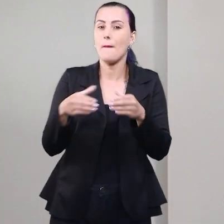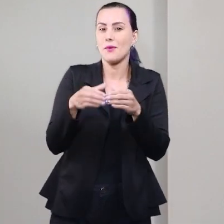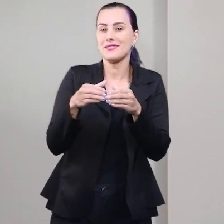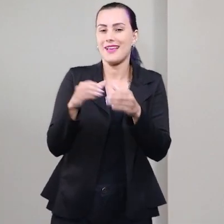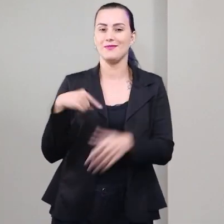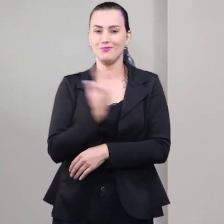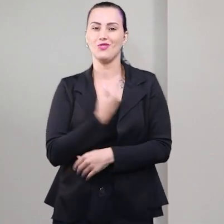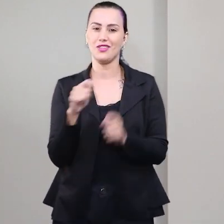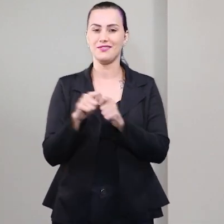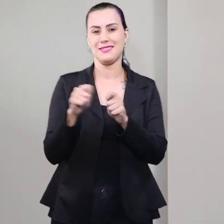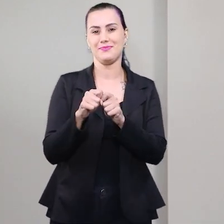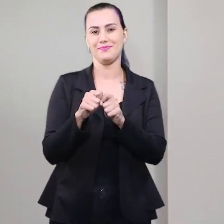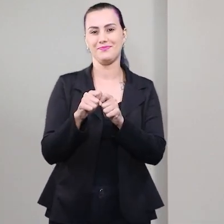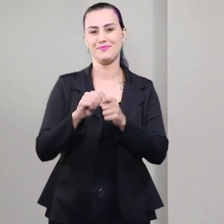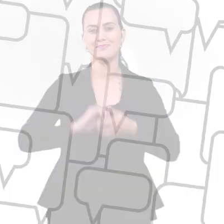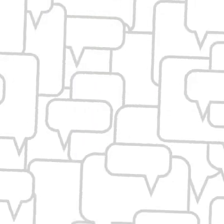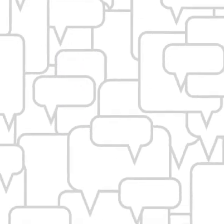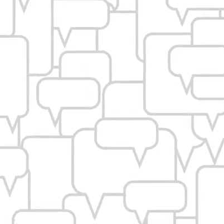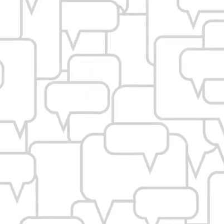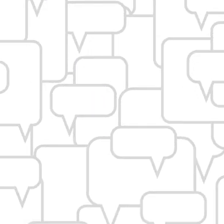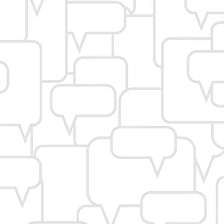processo coletivo e isso é o que nós fazemos.